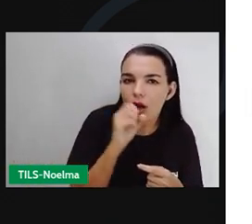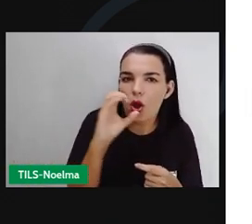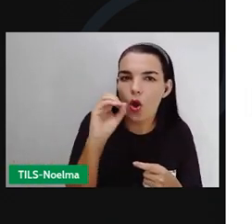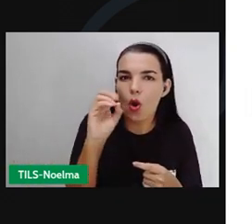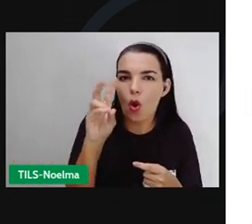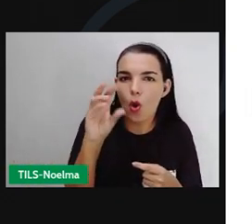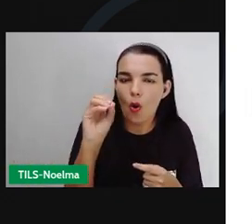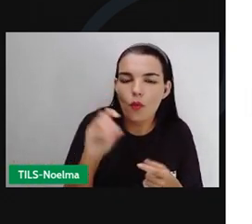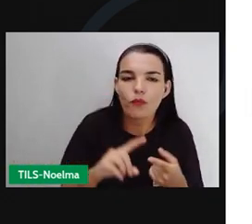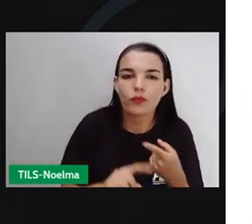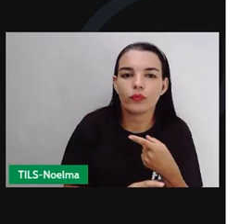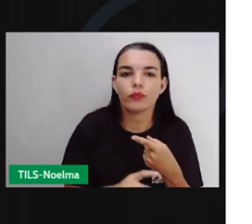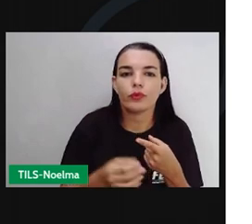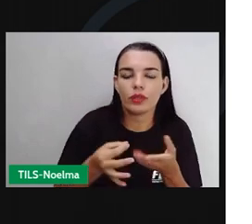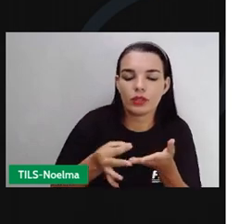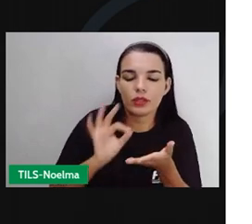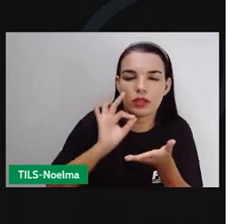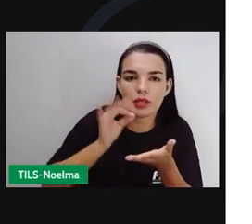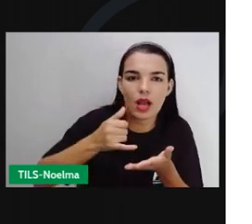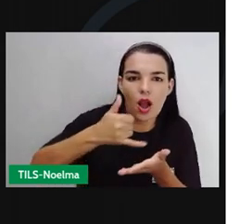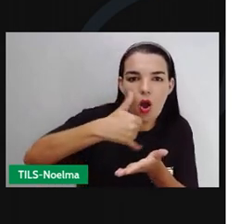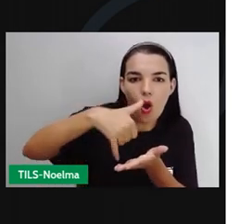1/3 de xícara de chá de óleo,